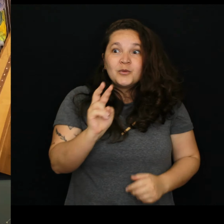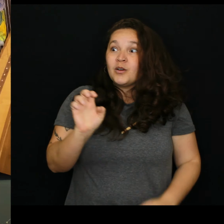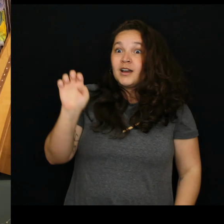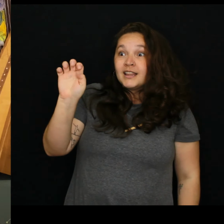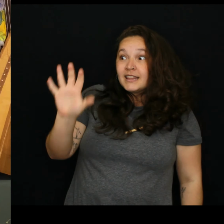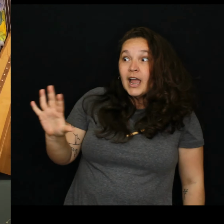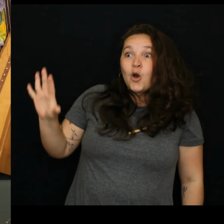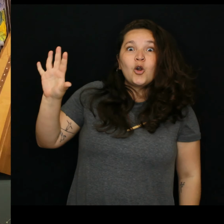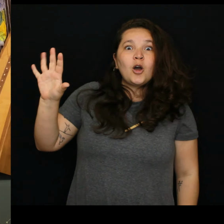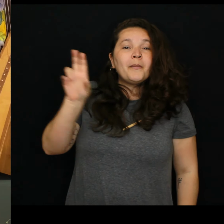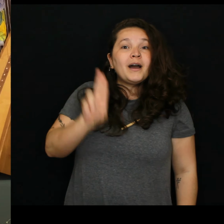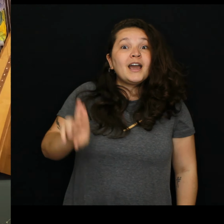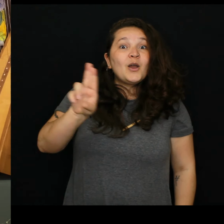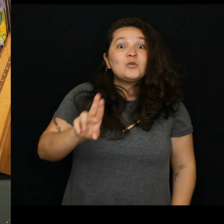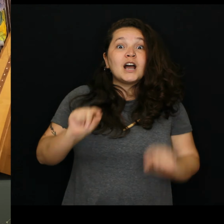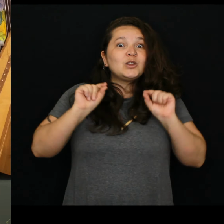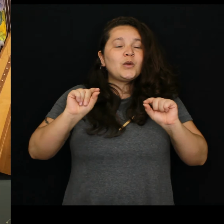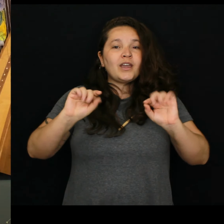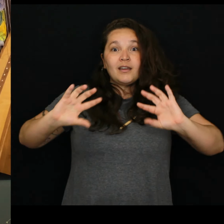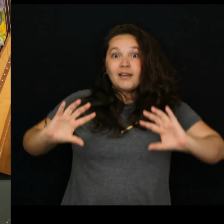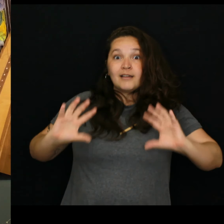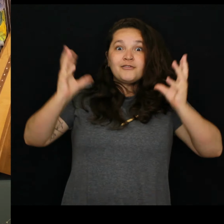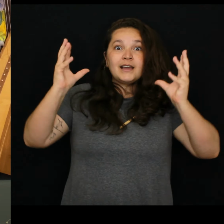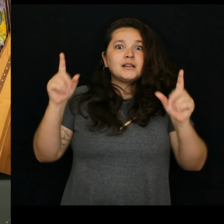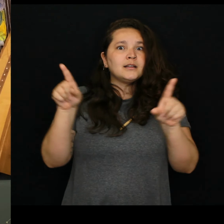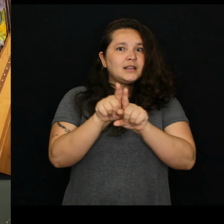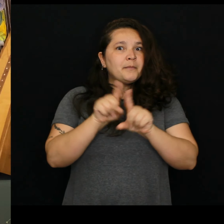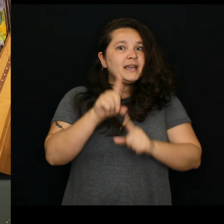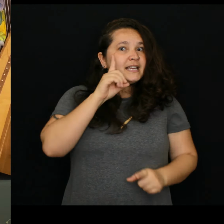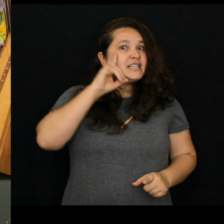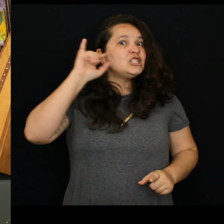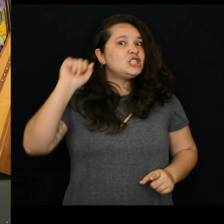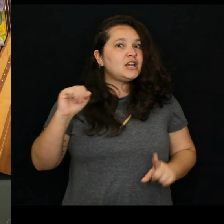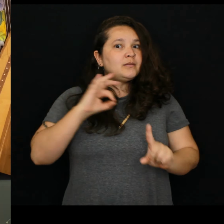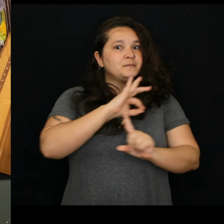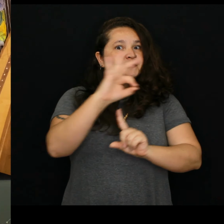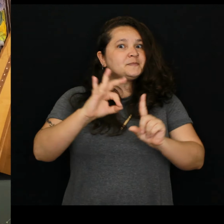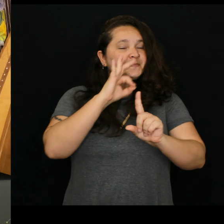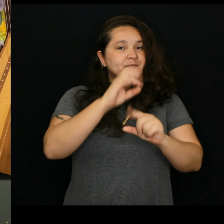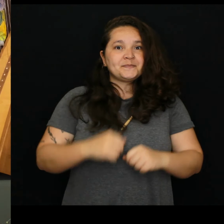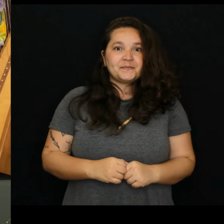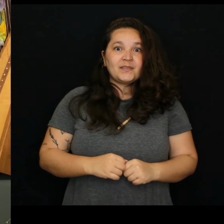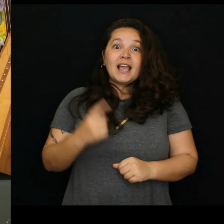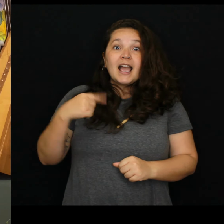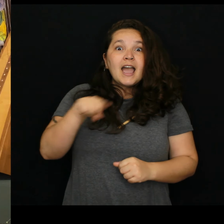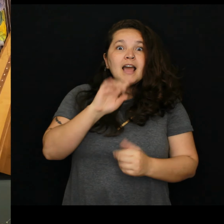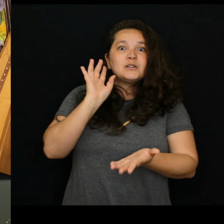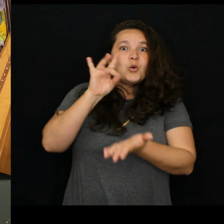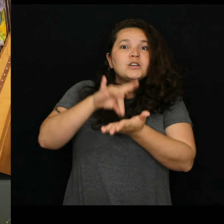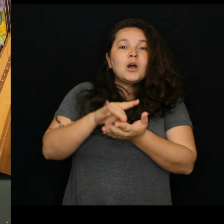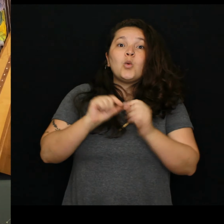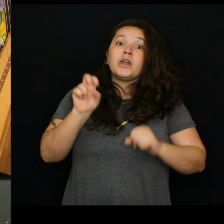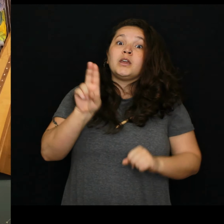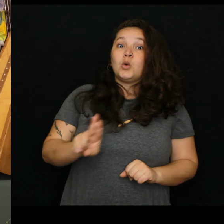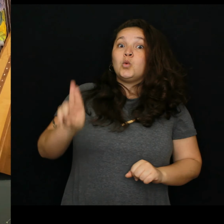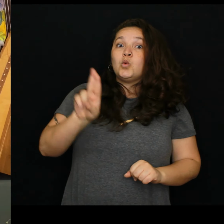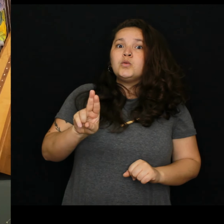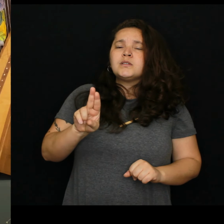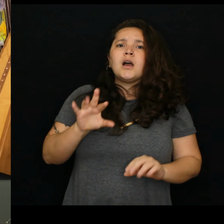bem usadas em ocasiões de festas e em dias santos. Originalmente fazem parte de